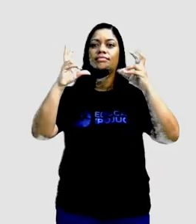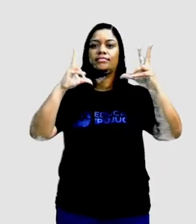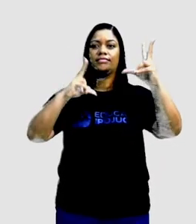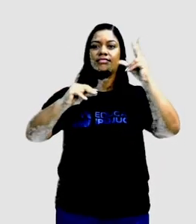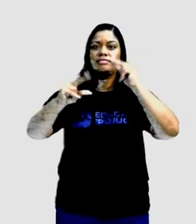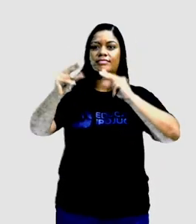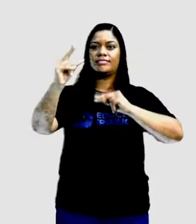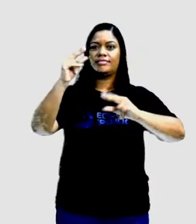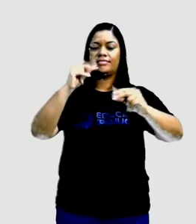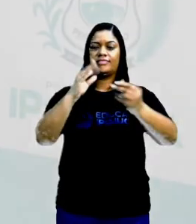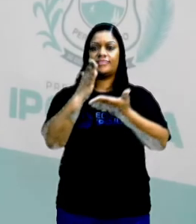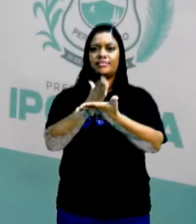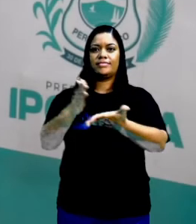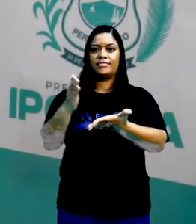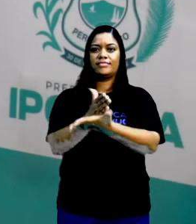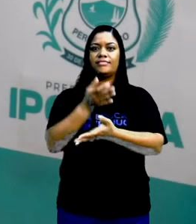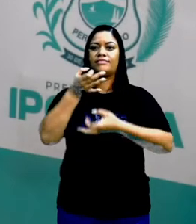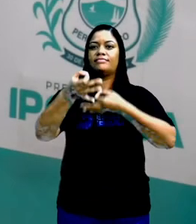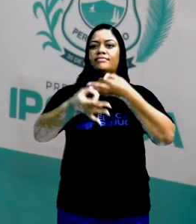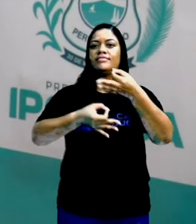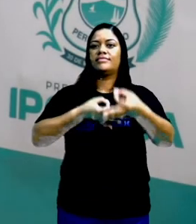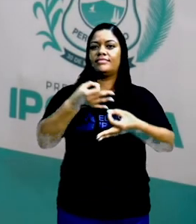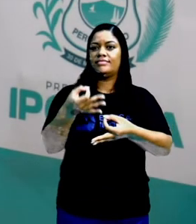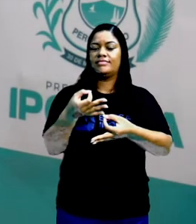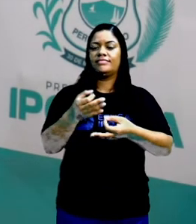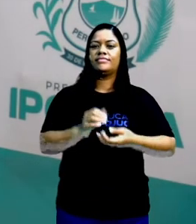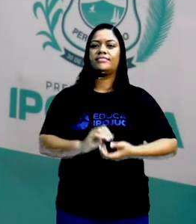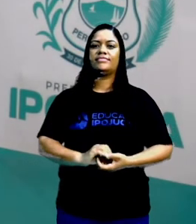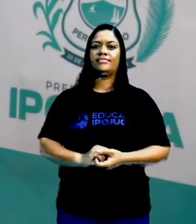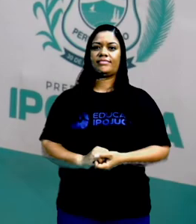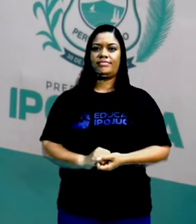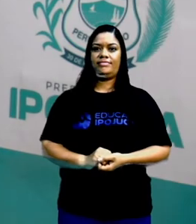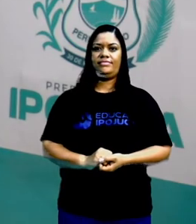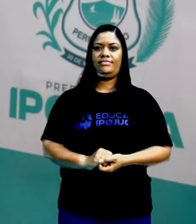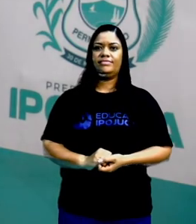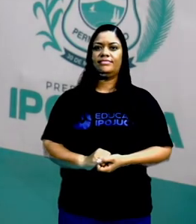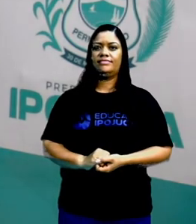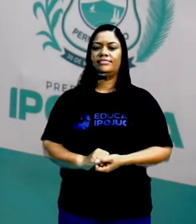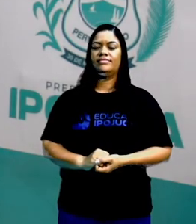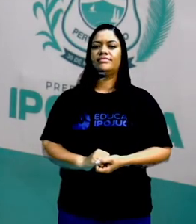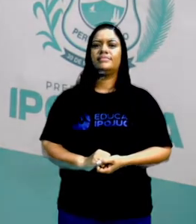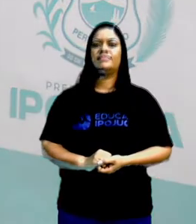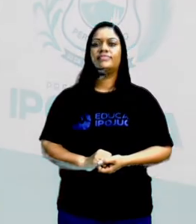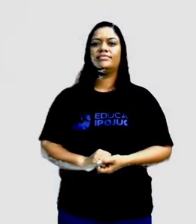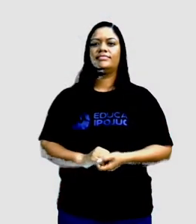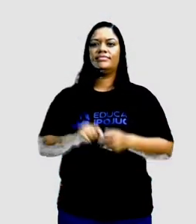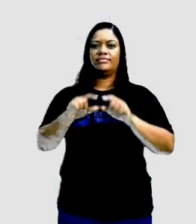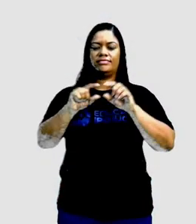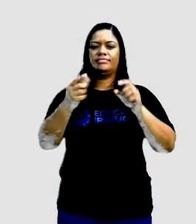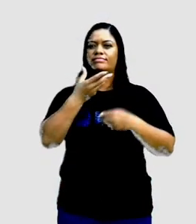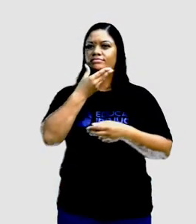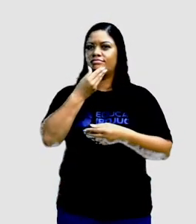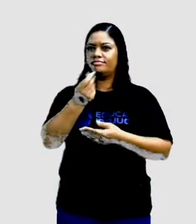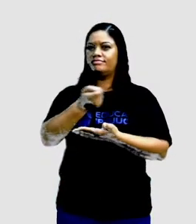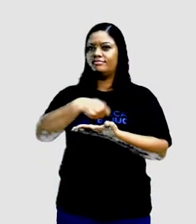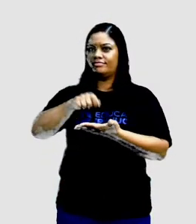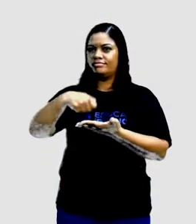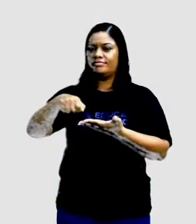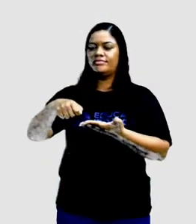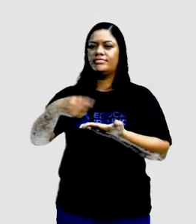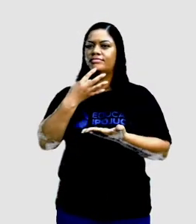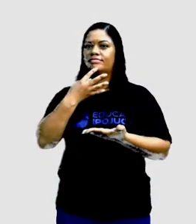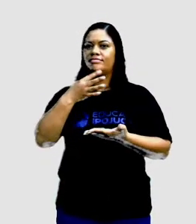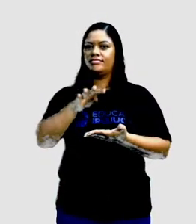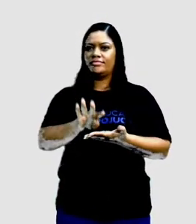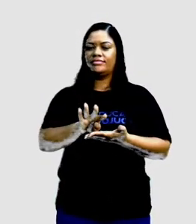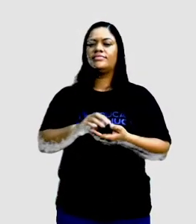geralmente divide opiniões. Tá, gente? Aqui, Leonardo Boff, um pensador, quem não conhece,